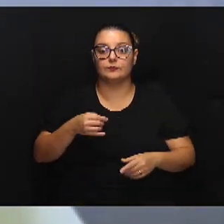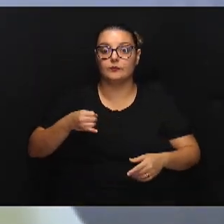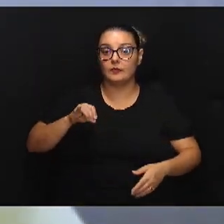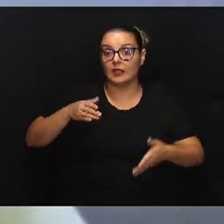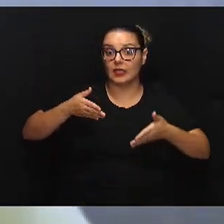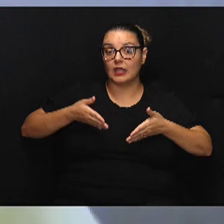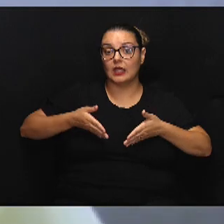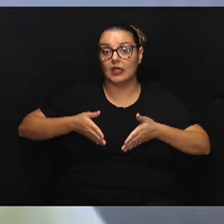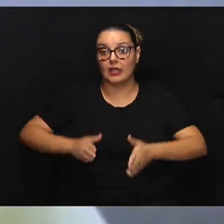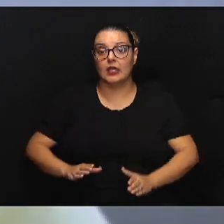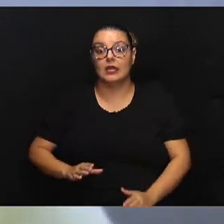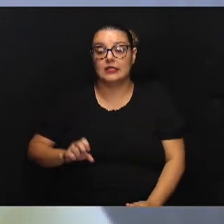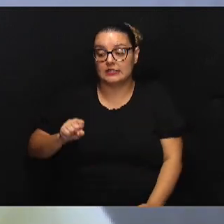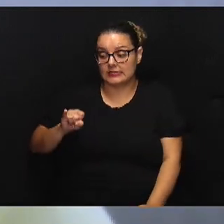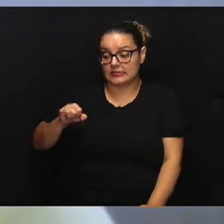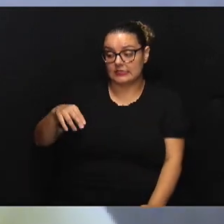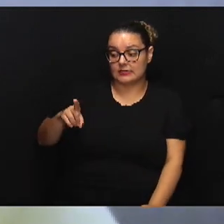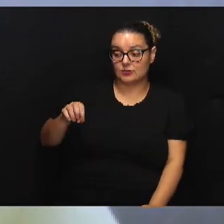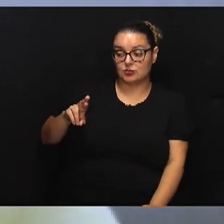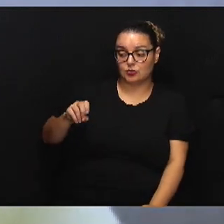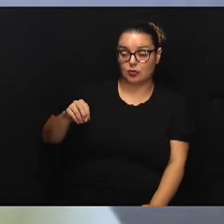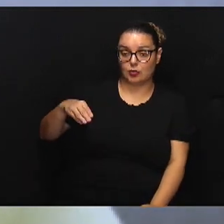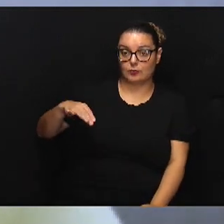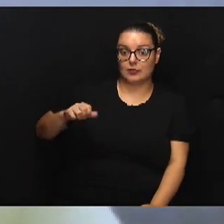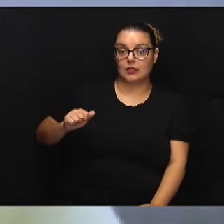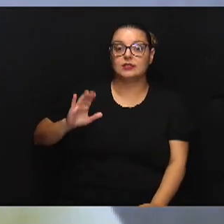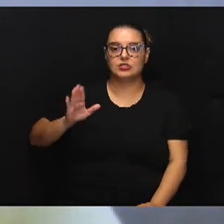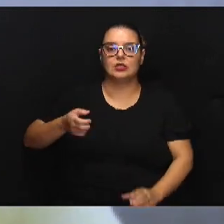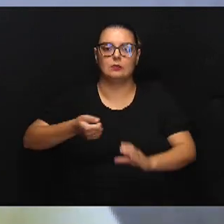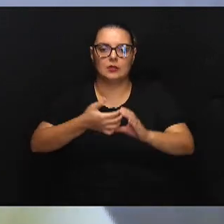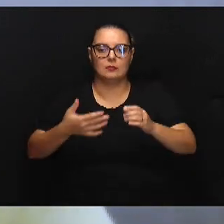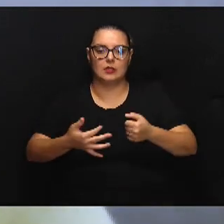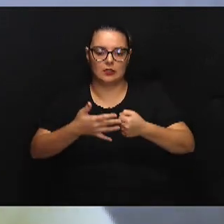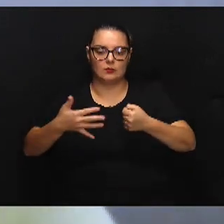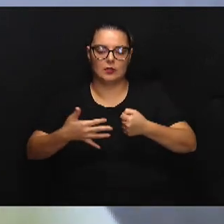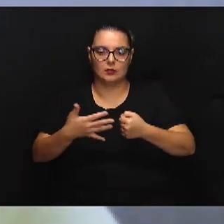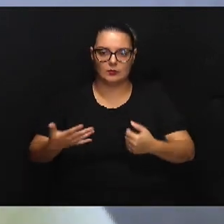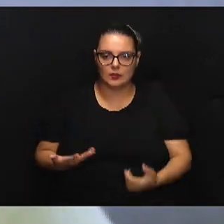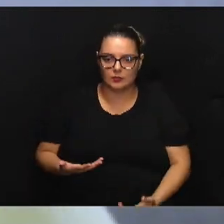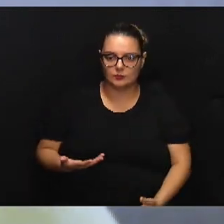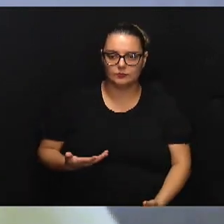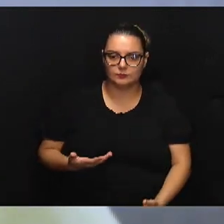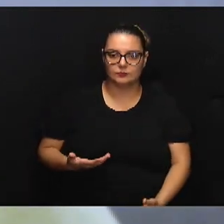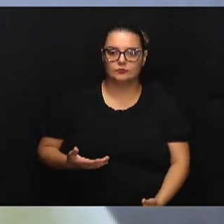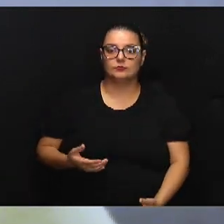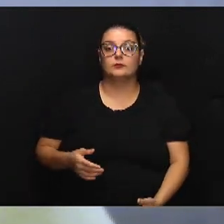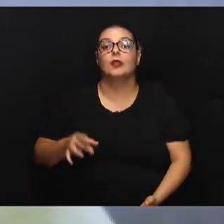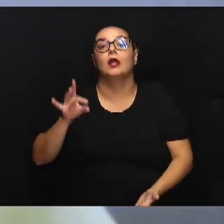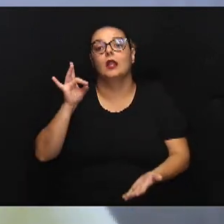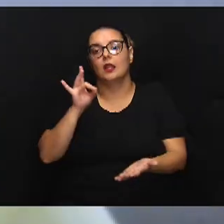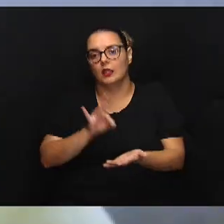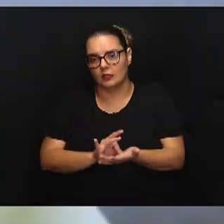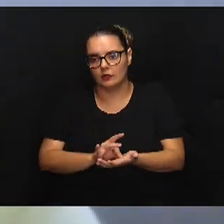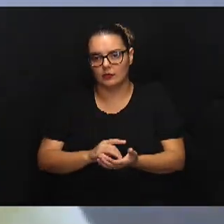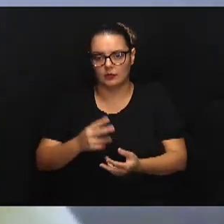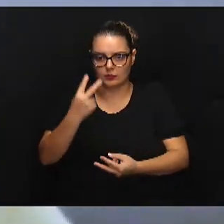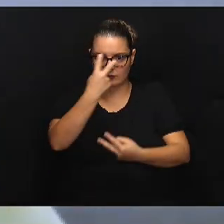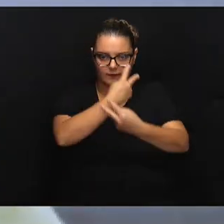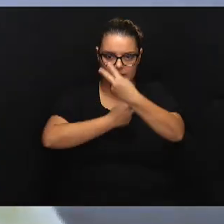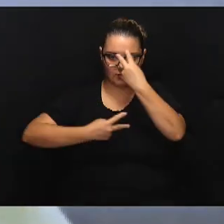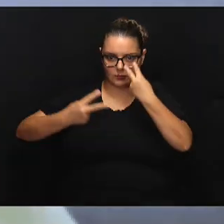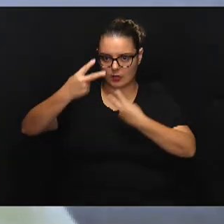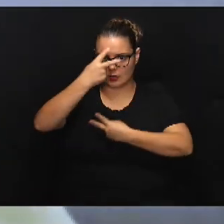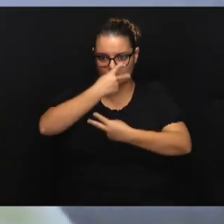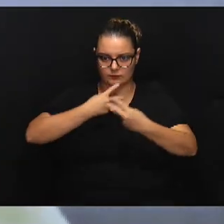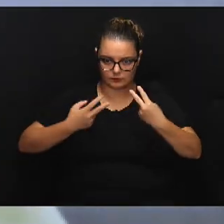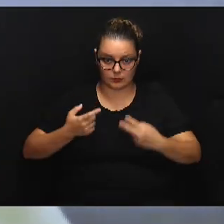criança sindrômica, já tem sinais característicos de uma síndrome, que síndrome literalmente é na parte visual.